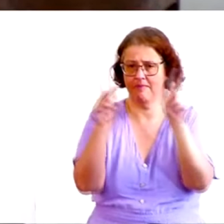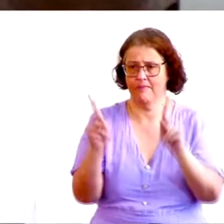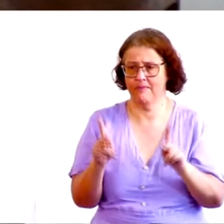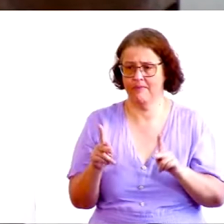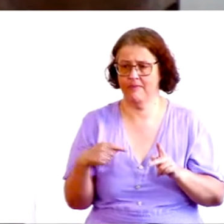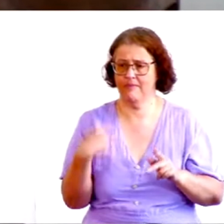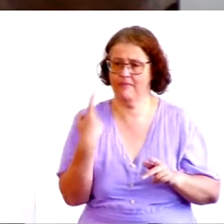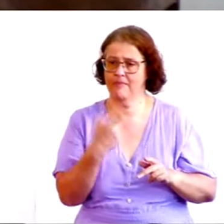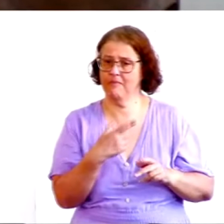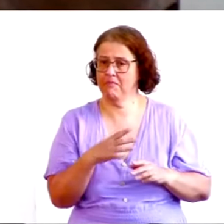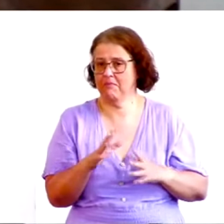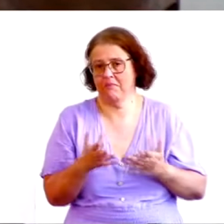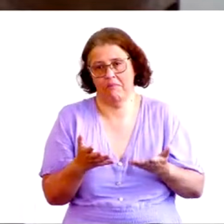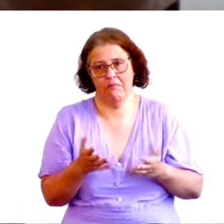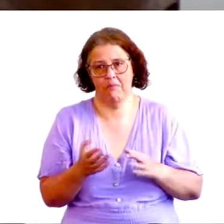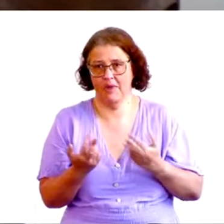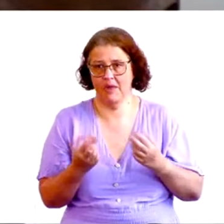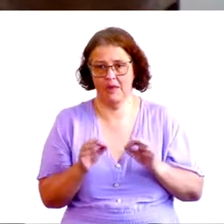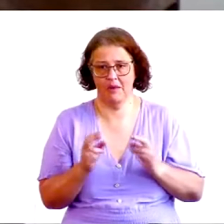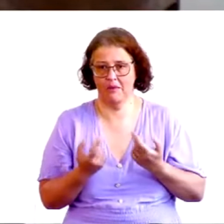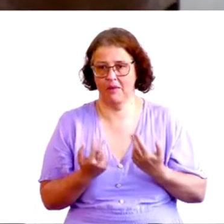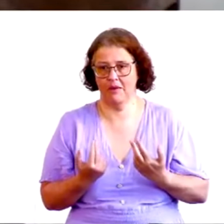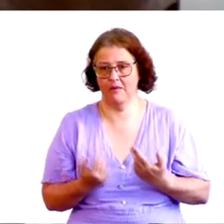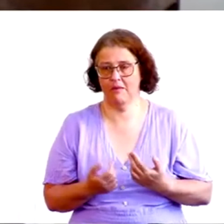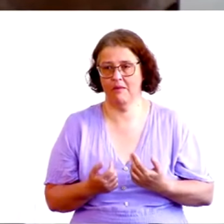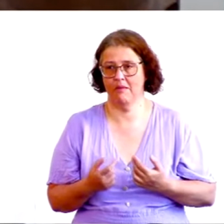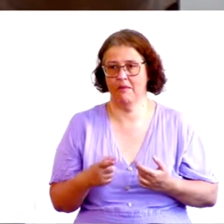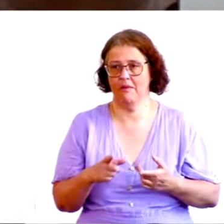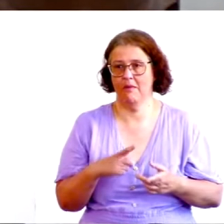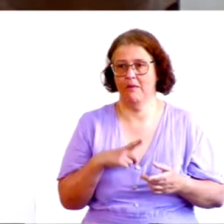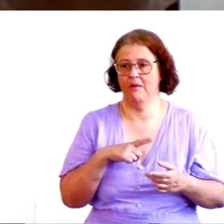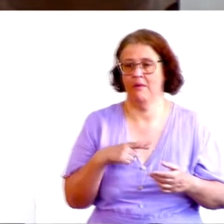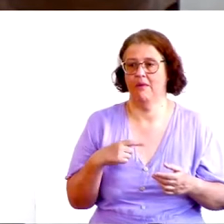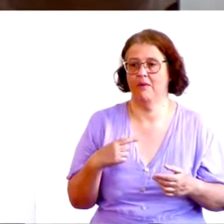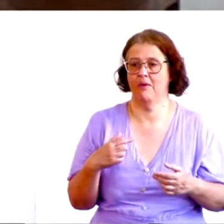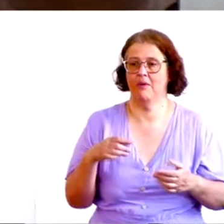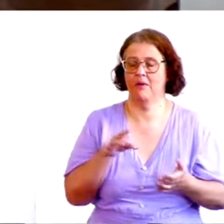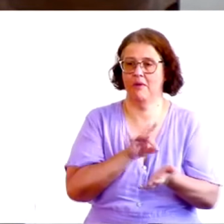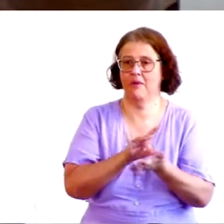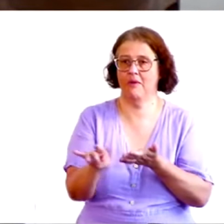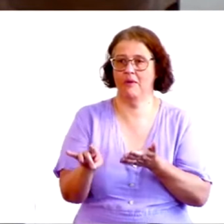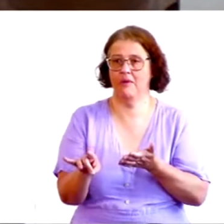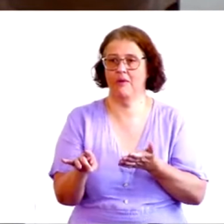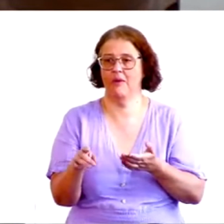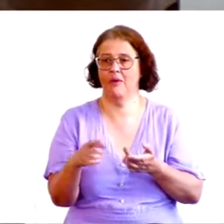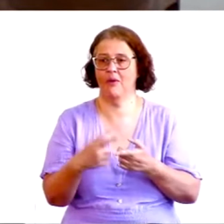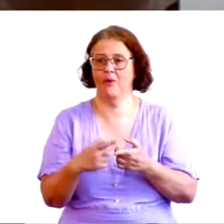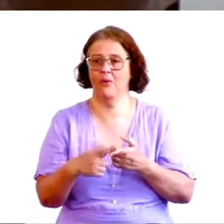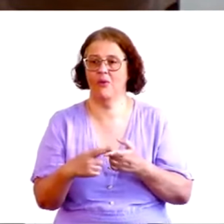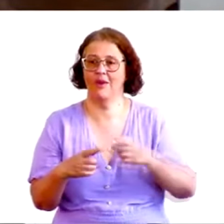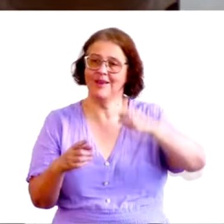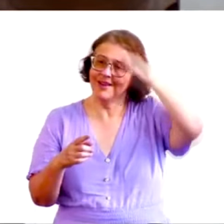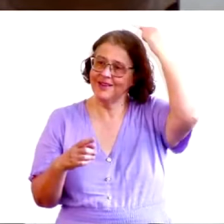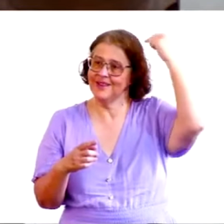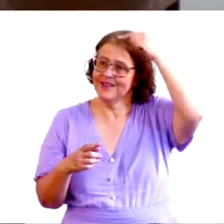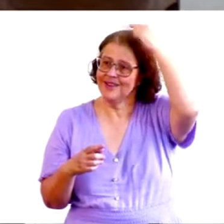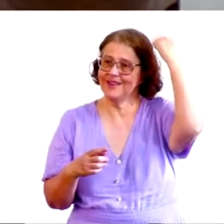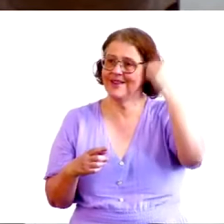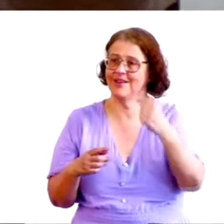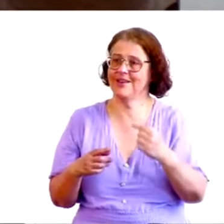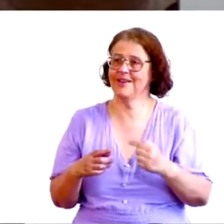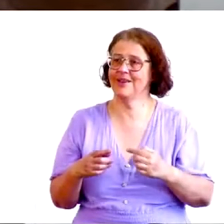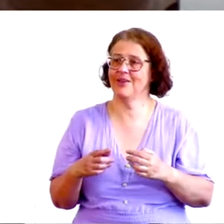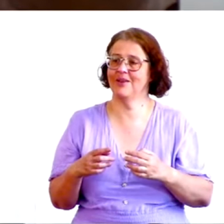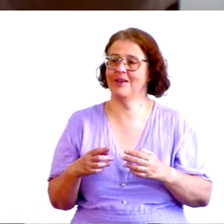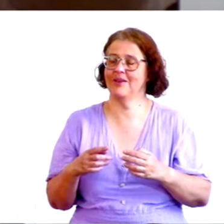nós é preservação de vida o nosso inimigo até então era um inimigo perfeito Santo nós não